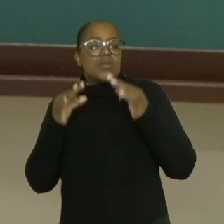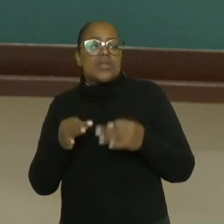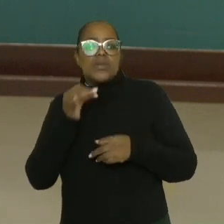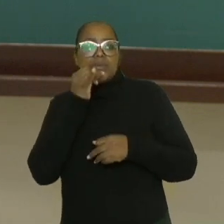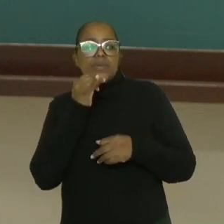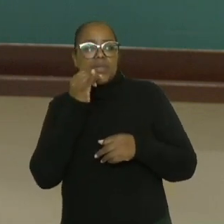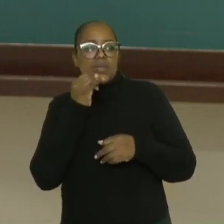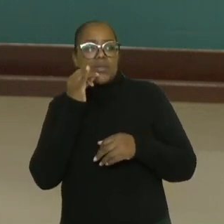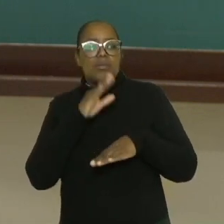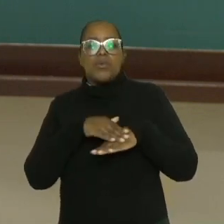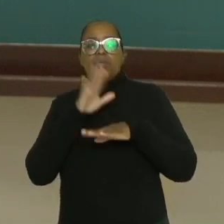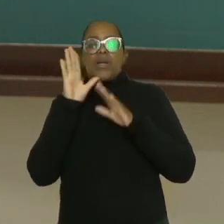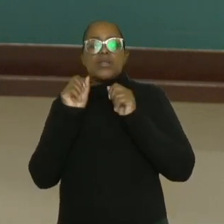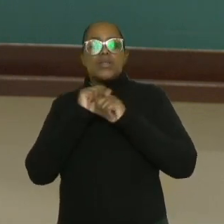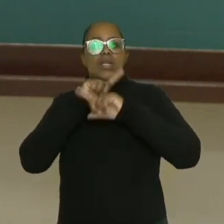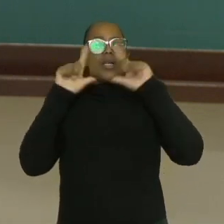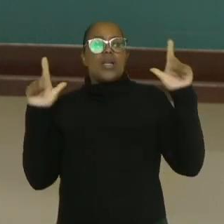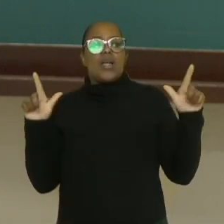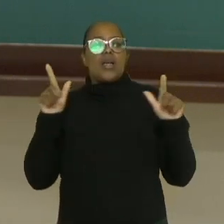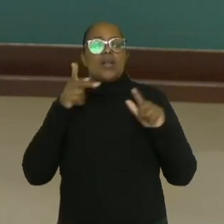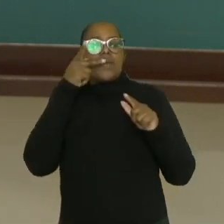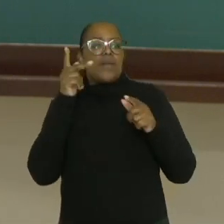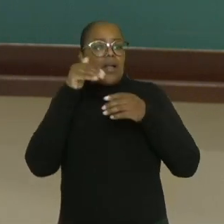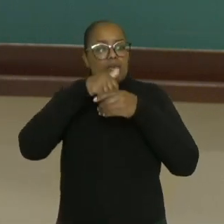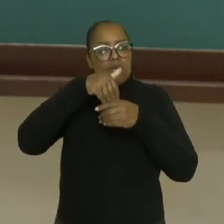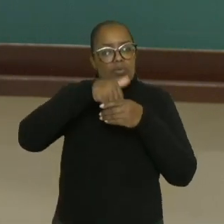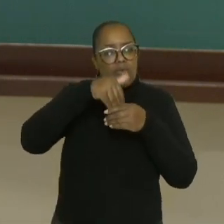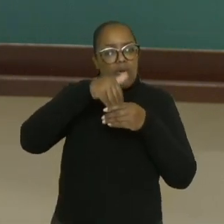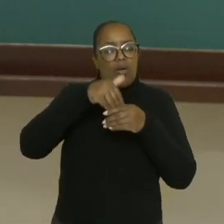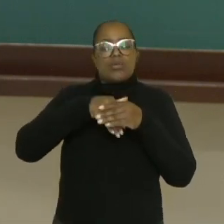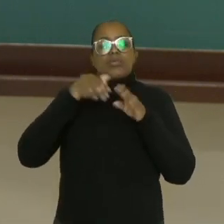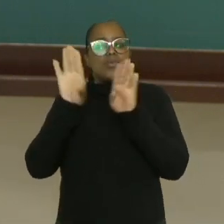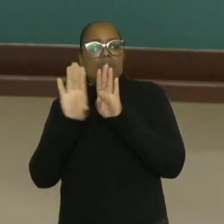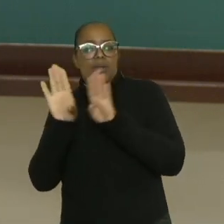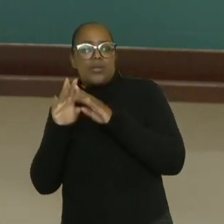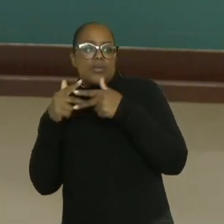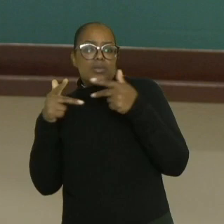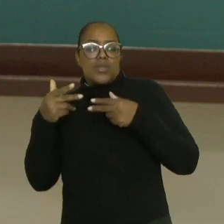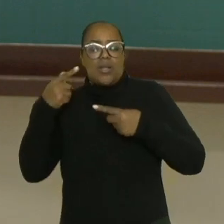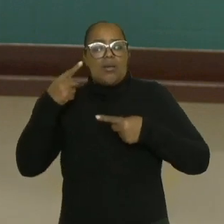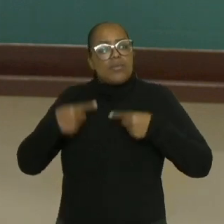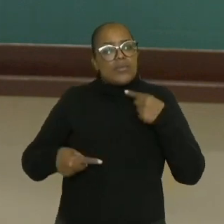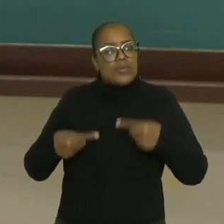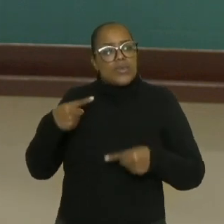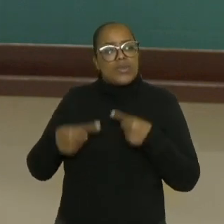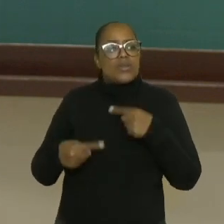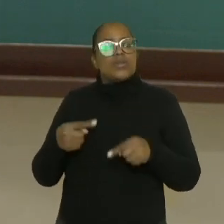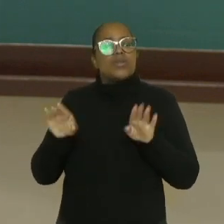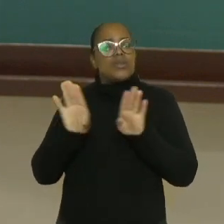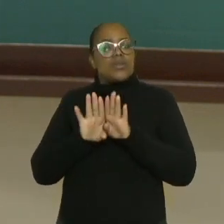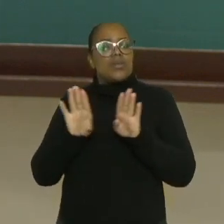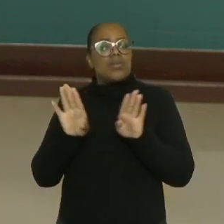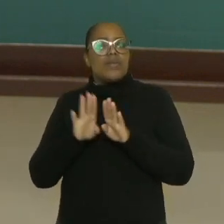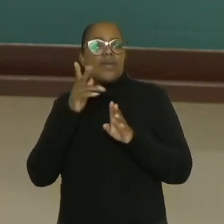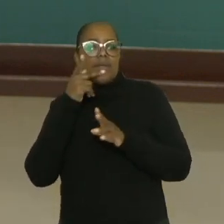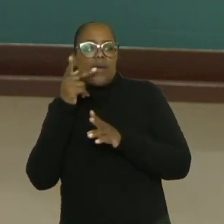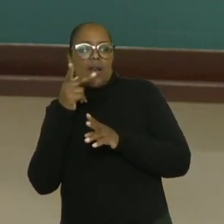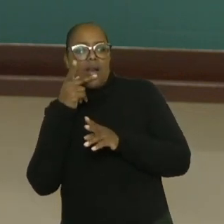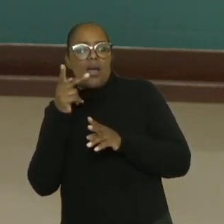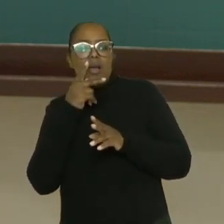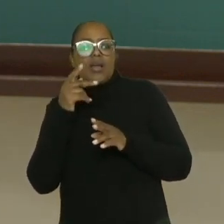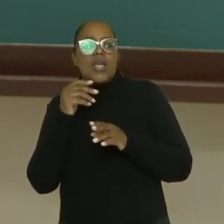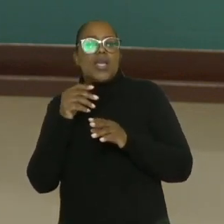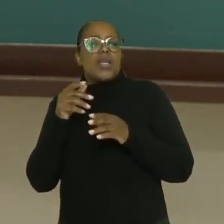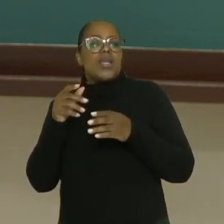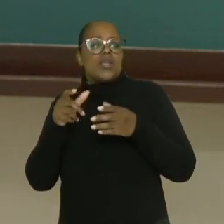mais claro de um direito político diz respeito ao voto e à participação política. Podemos pensar que aqui se enquadram também a associação em partidos